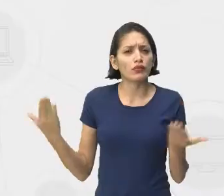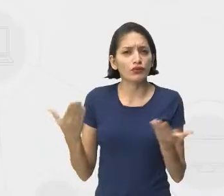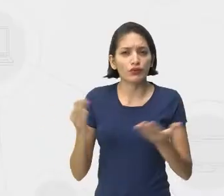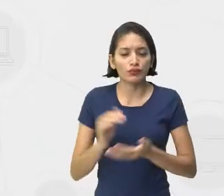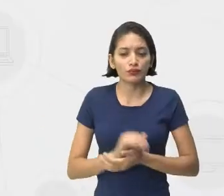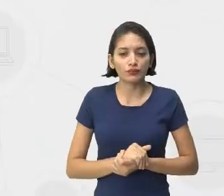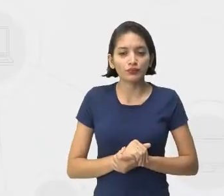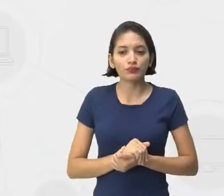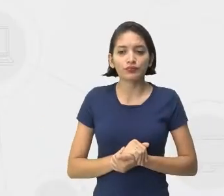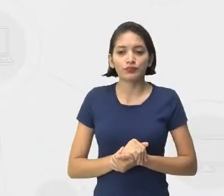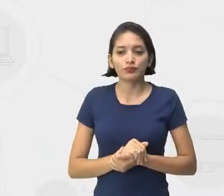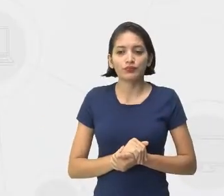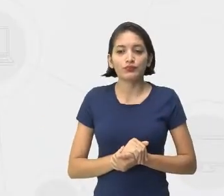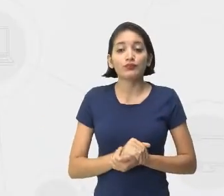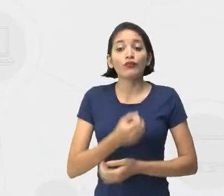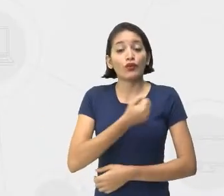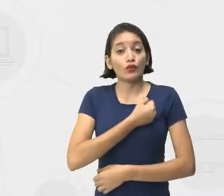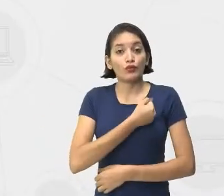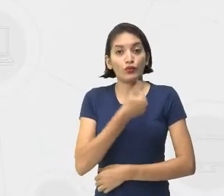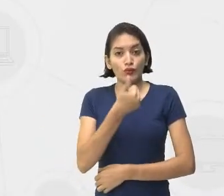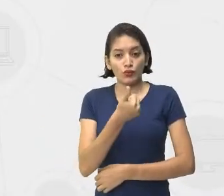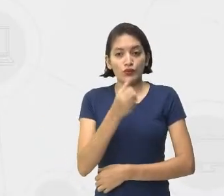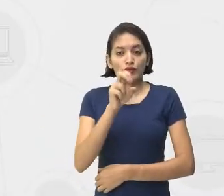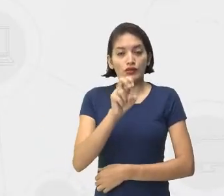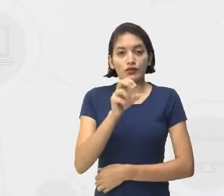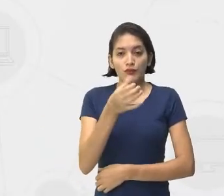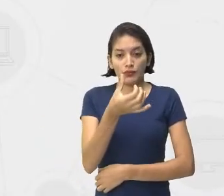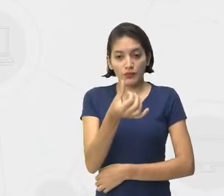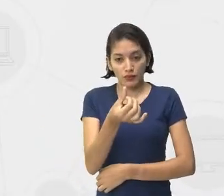aula. Nós estamos na aula 156,